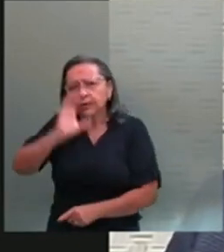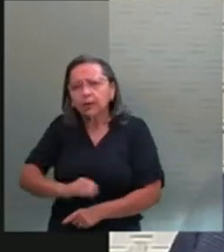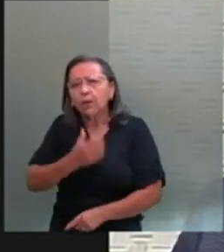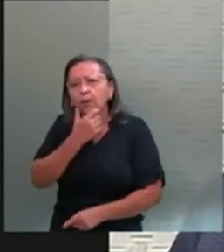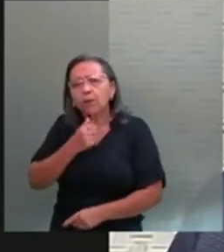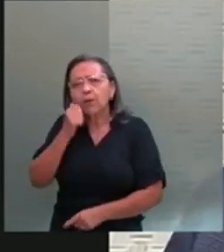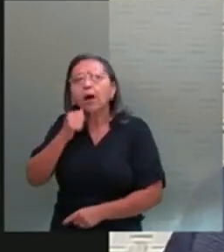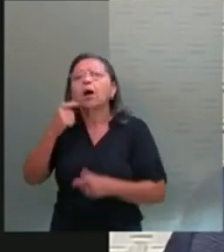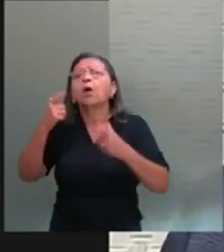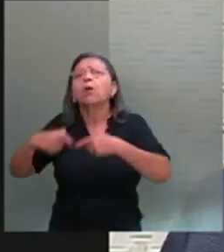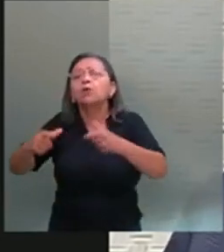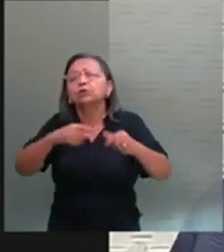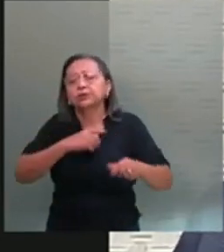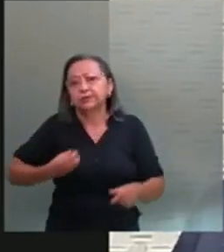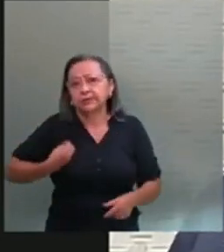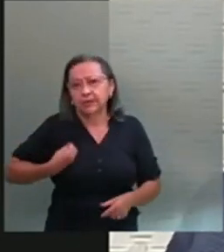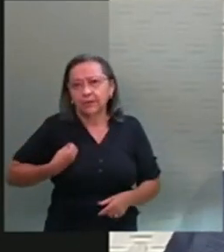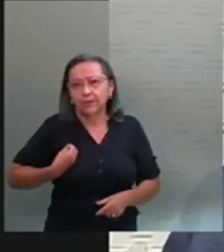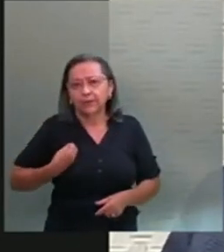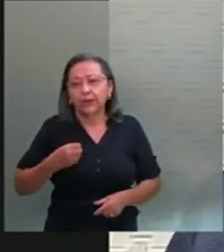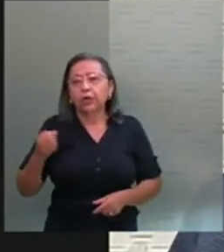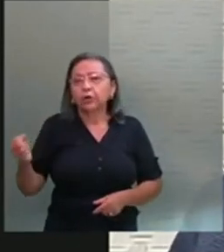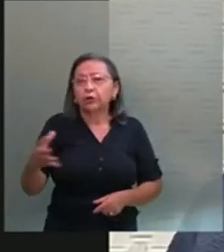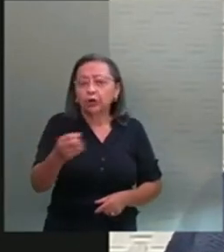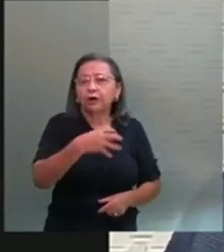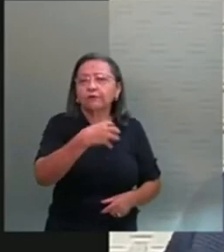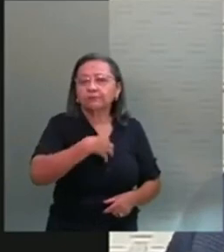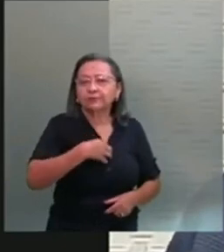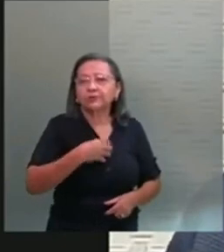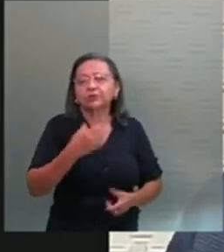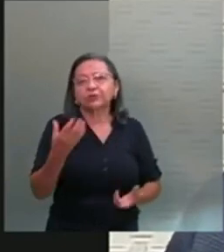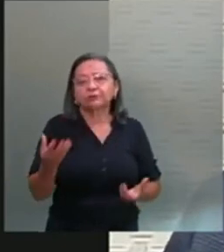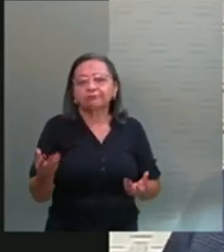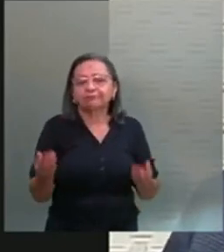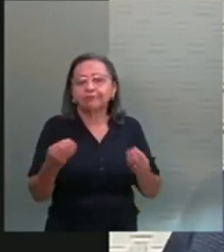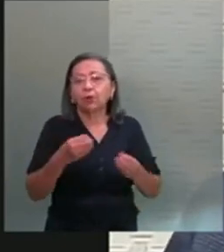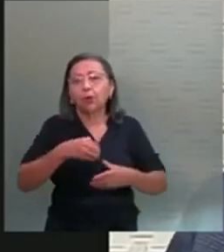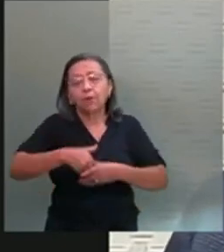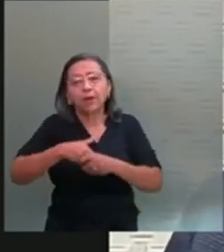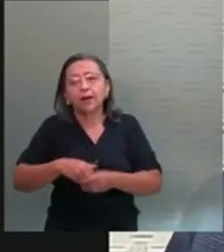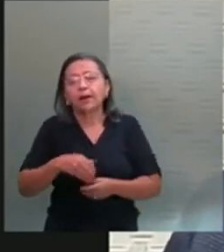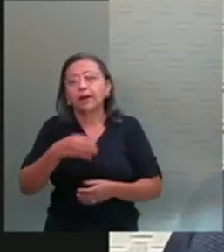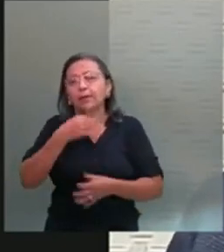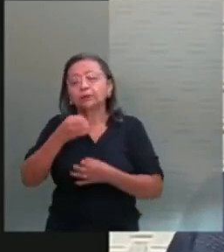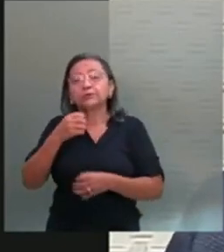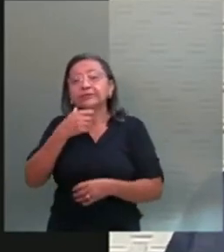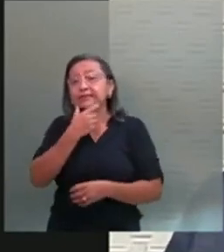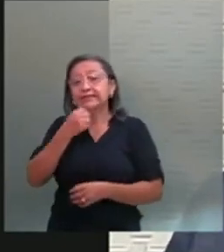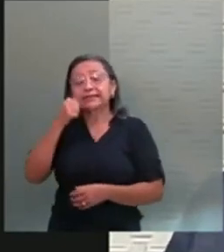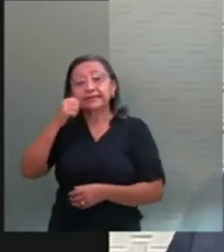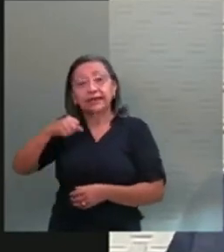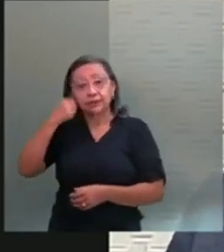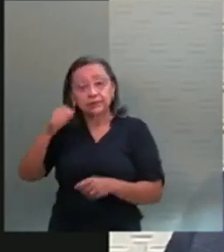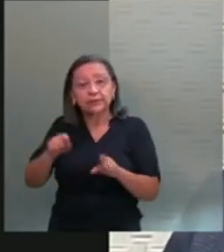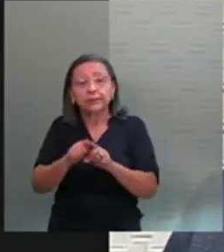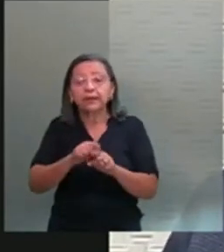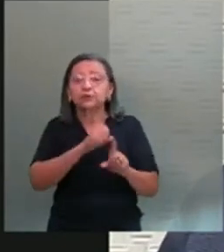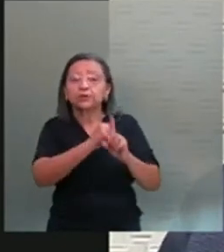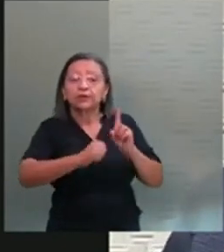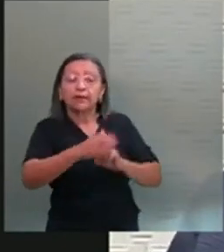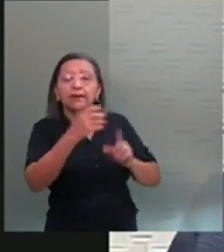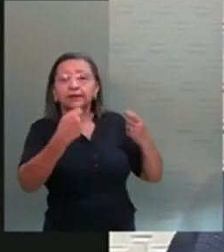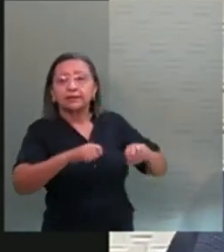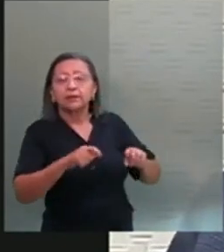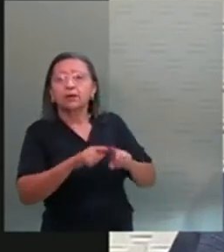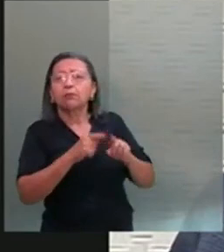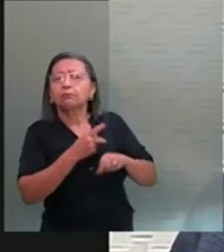cidadã onde eles estão. Novas maneiras de conectar o Senado e os senadores com a sociedade são necessárias. Buscar